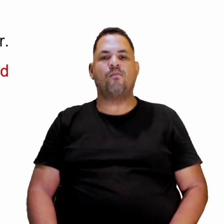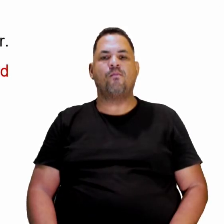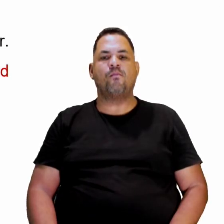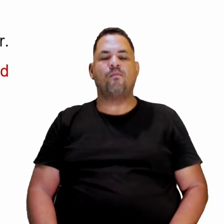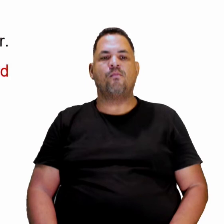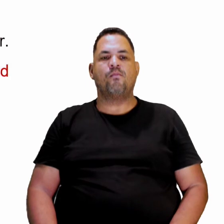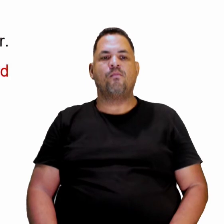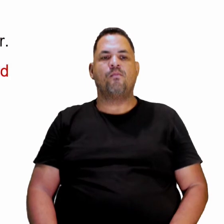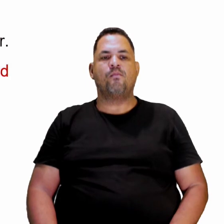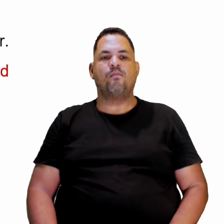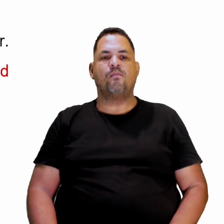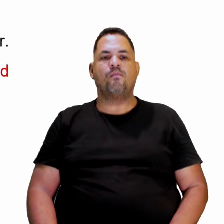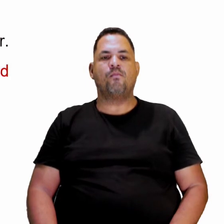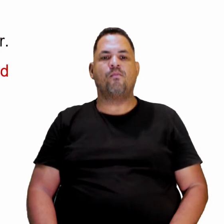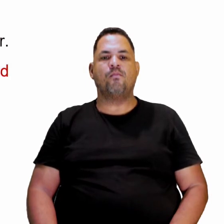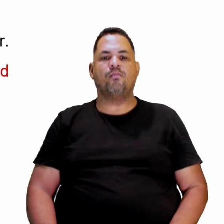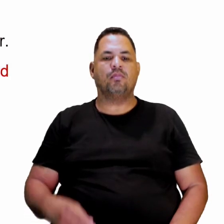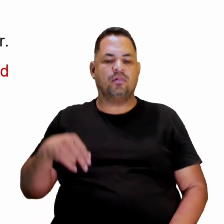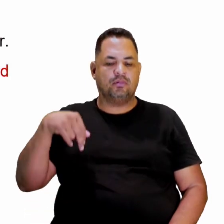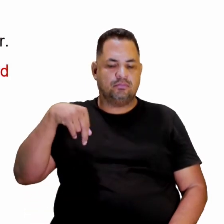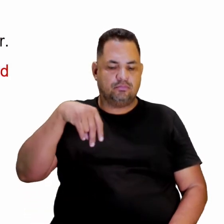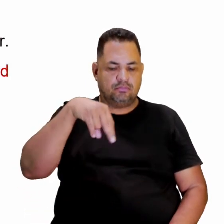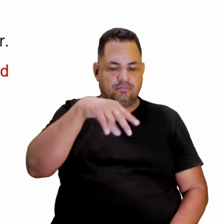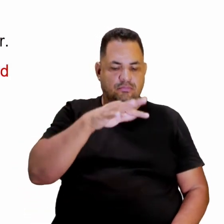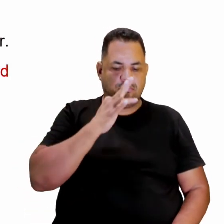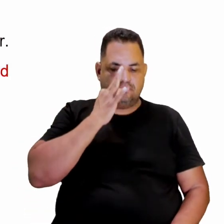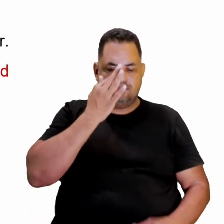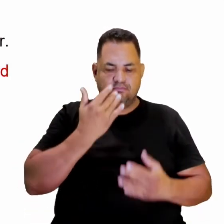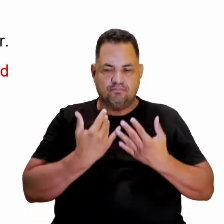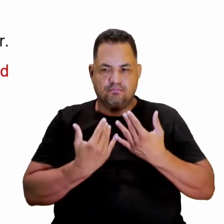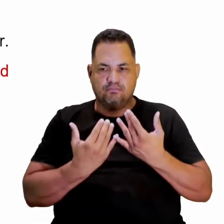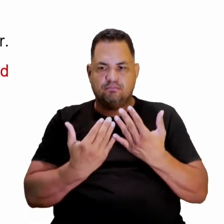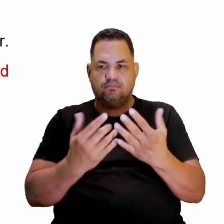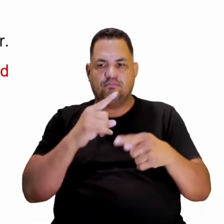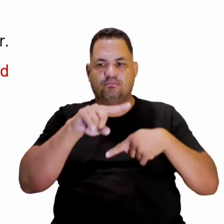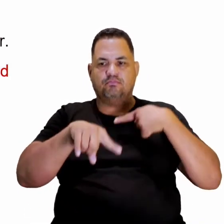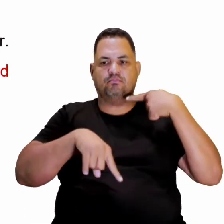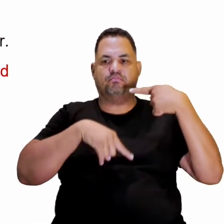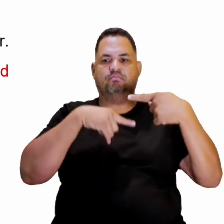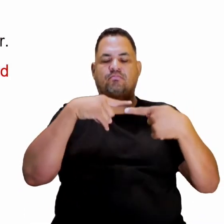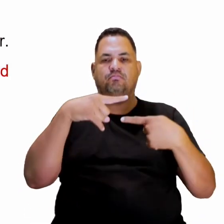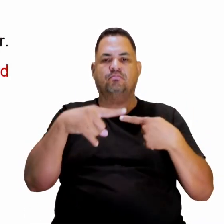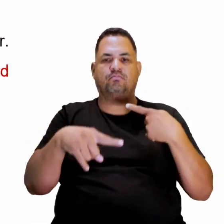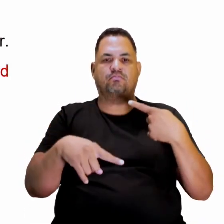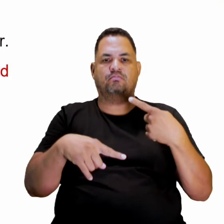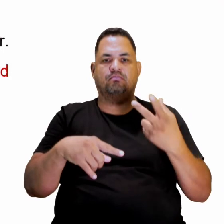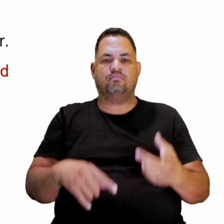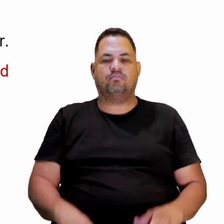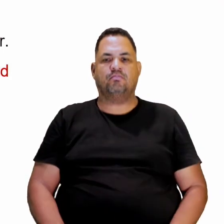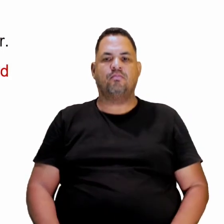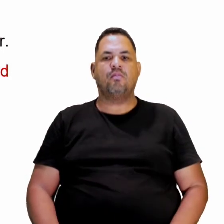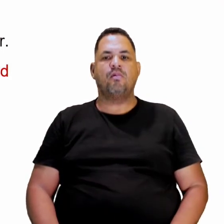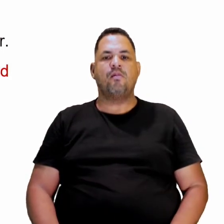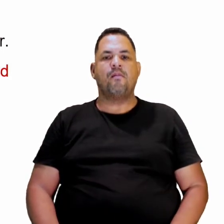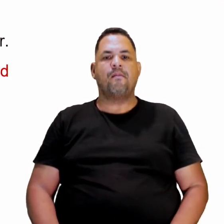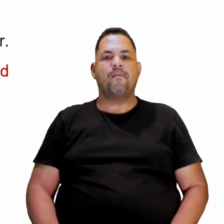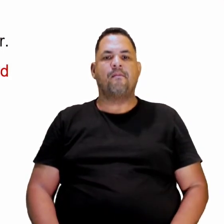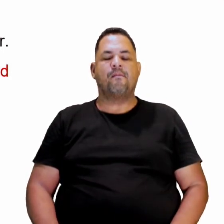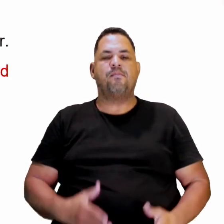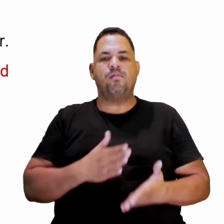ele andou pelo seu jardim, yard, e depois, and then he started,